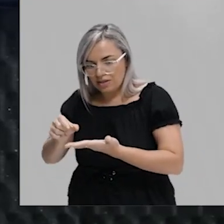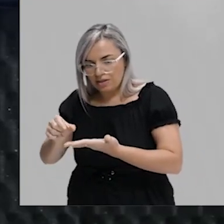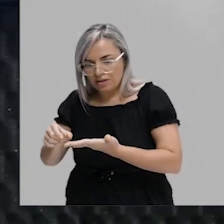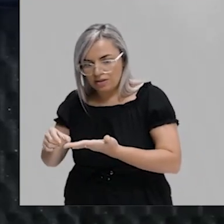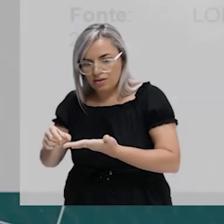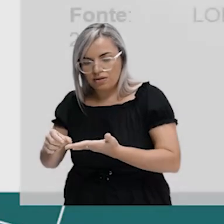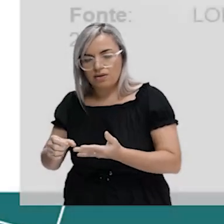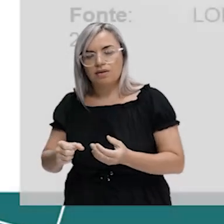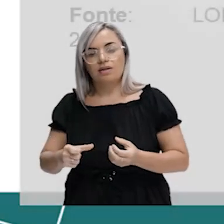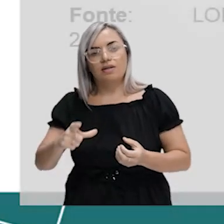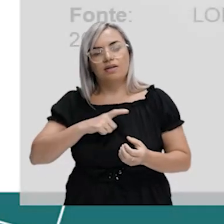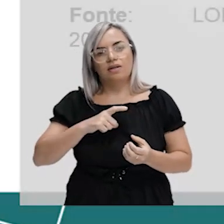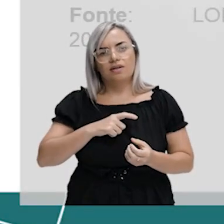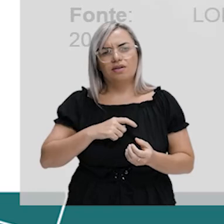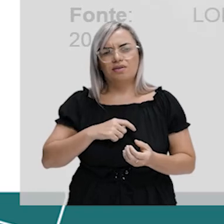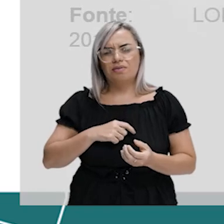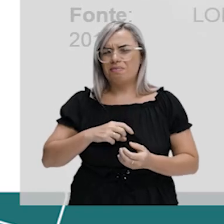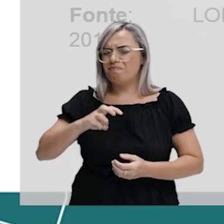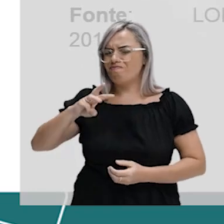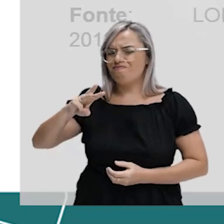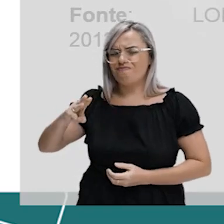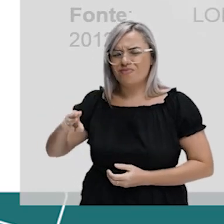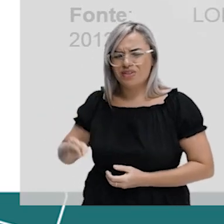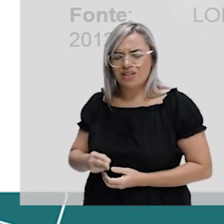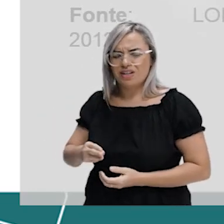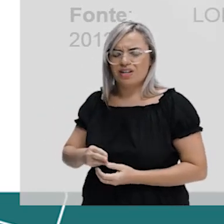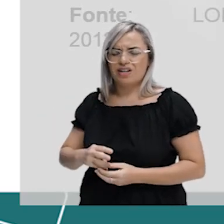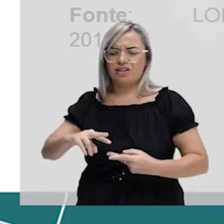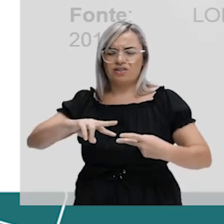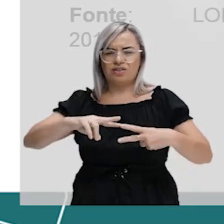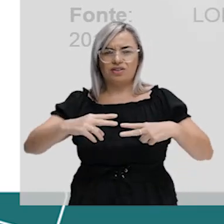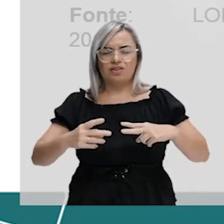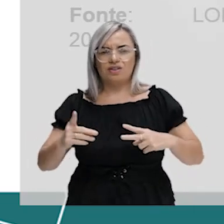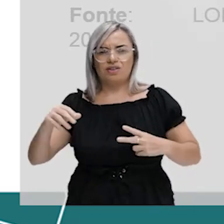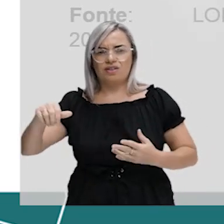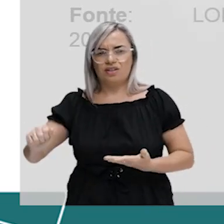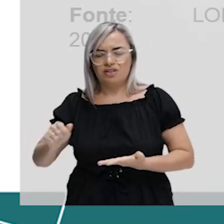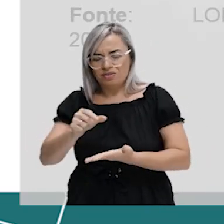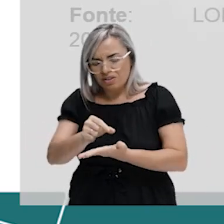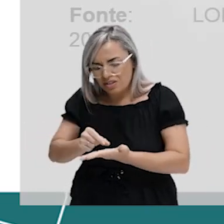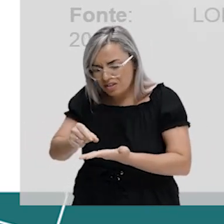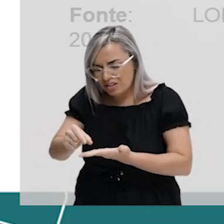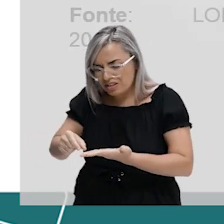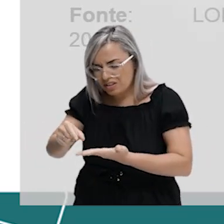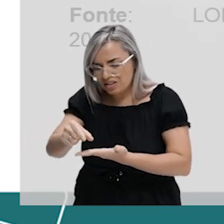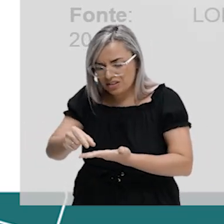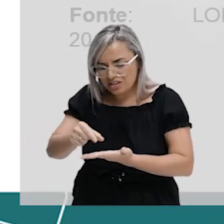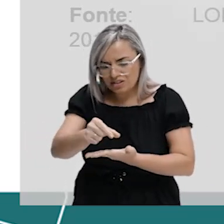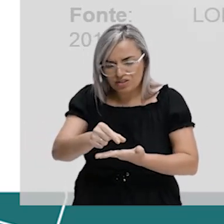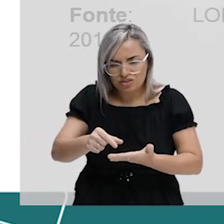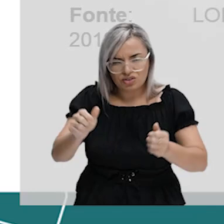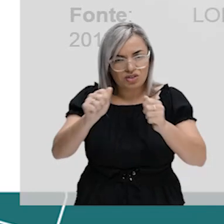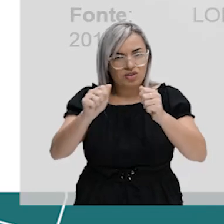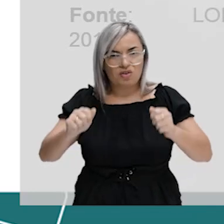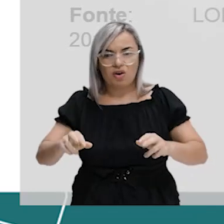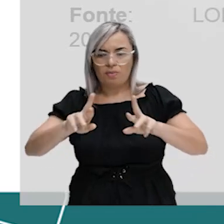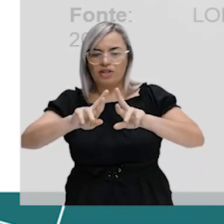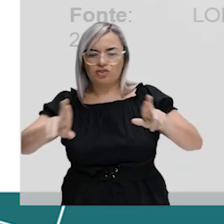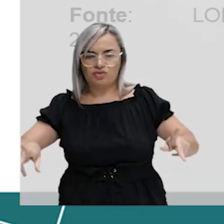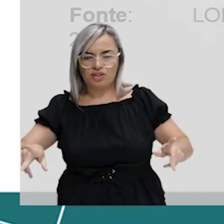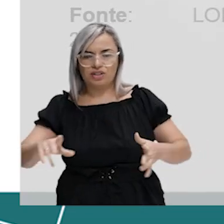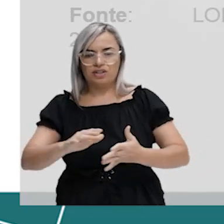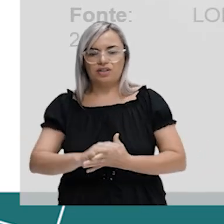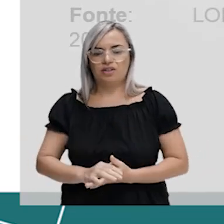podem existir milhares de fragmentos de DNA de um determinado tamanho. Então, por exemplo, nessa barra bem aqui, ó, eu vou